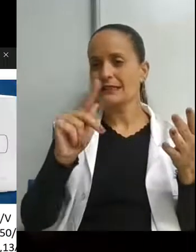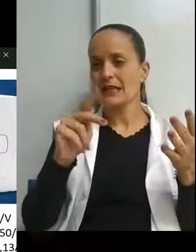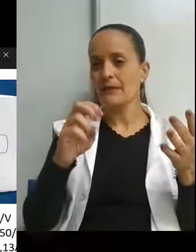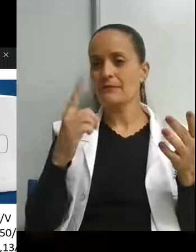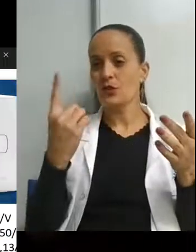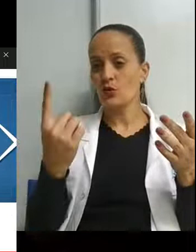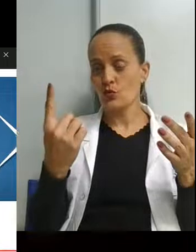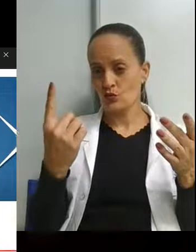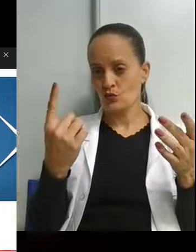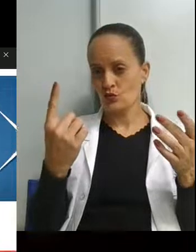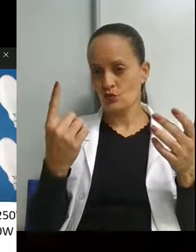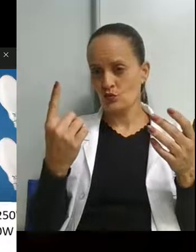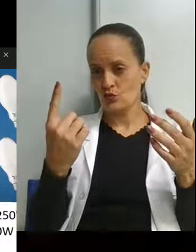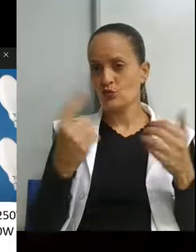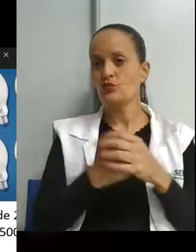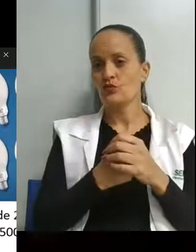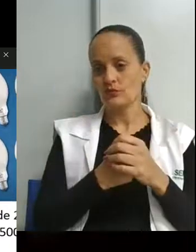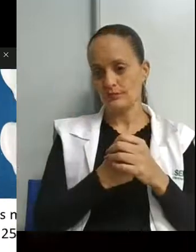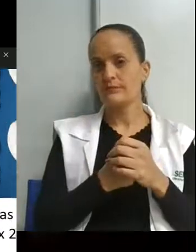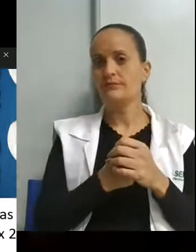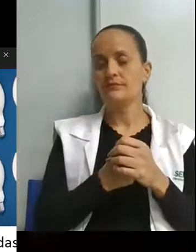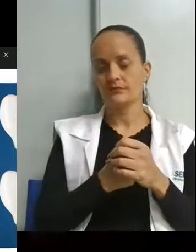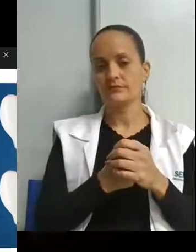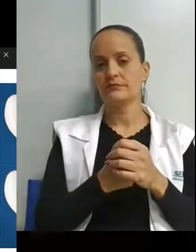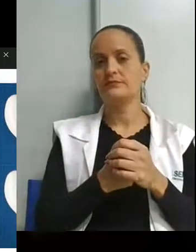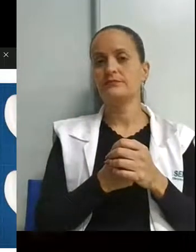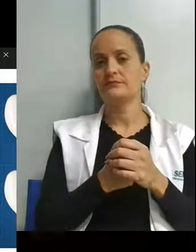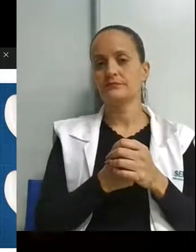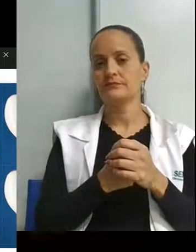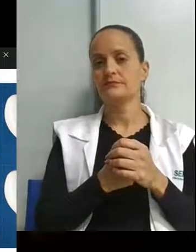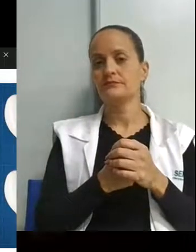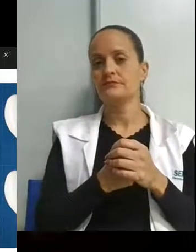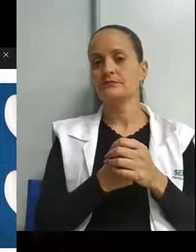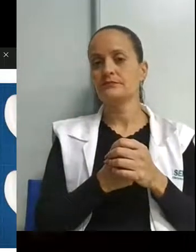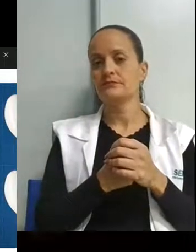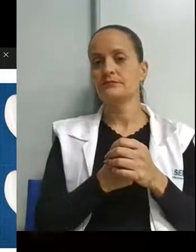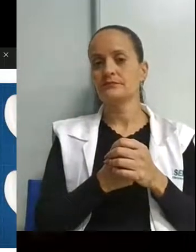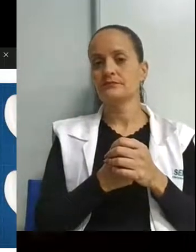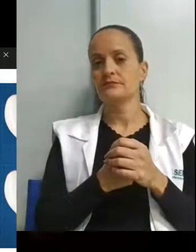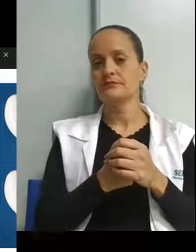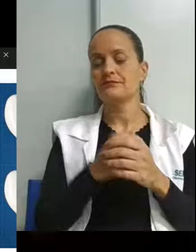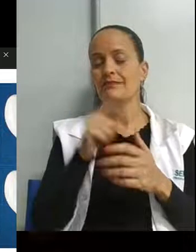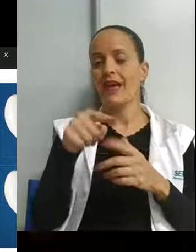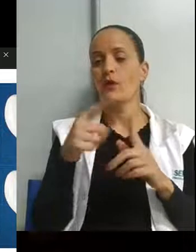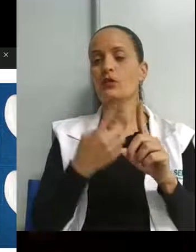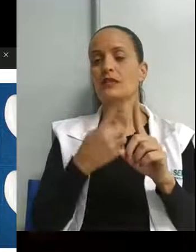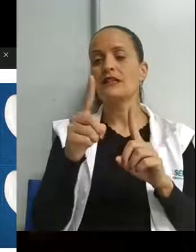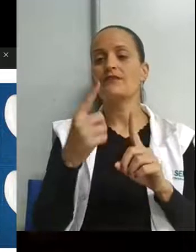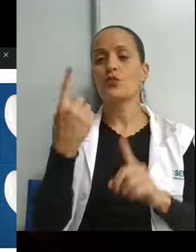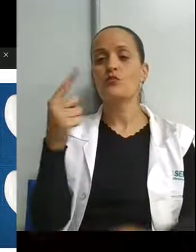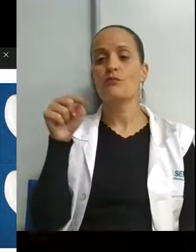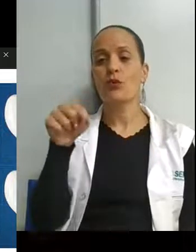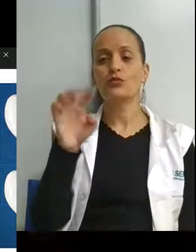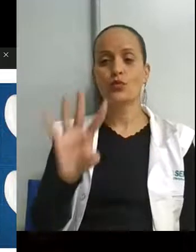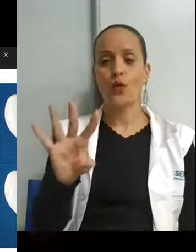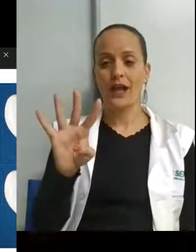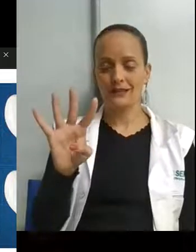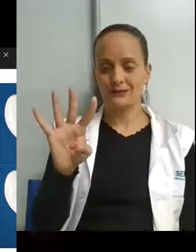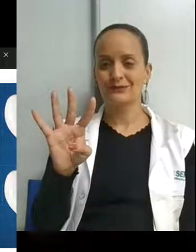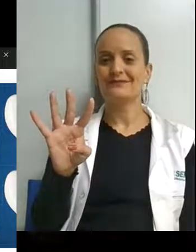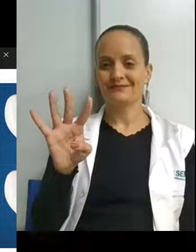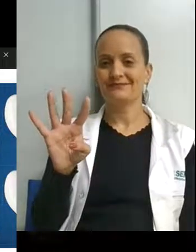SAP, lá na SAP 1, né? Que ó, no desafio 1.4, né, da SAP 1, desafio 4